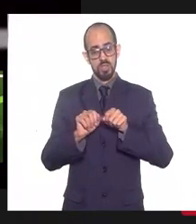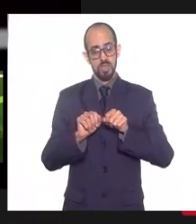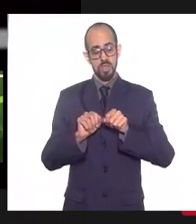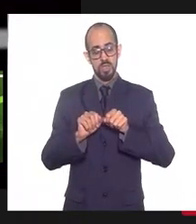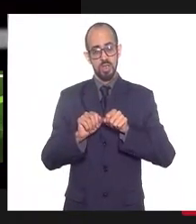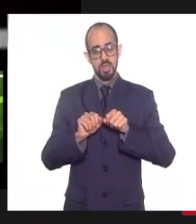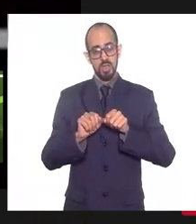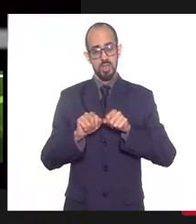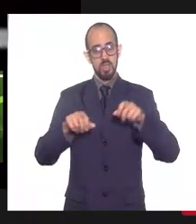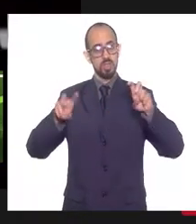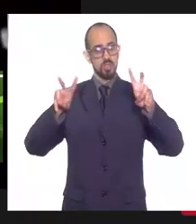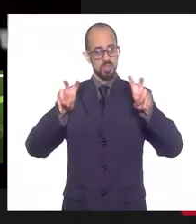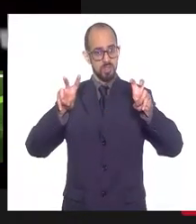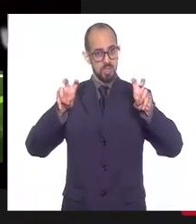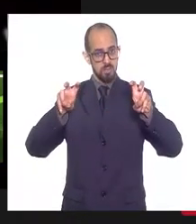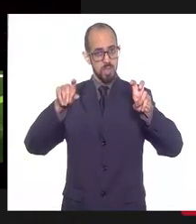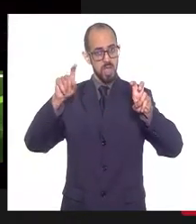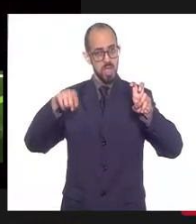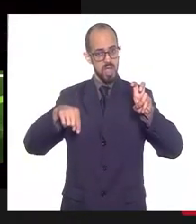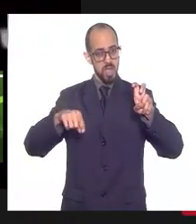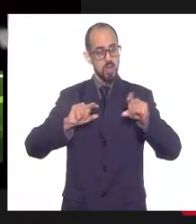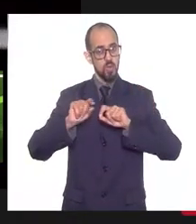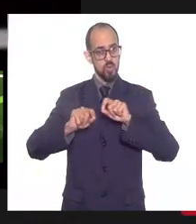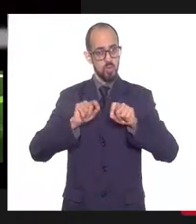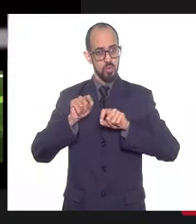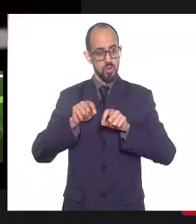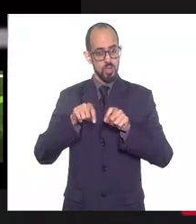nessa questão é justamente a cassação